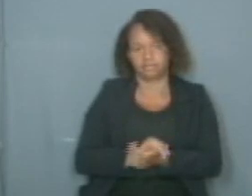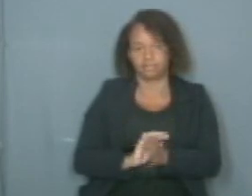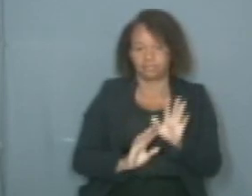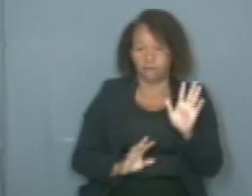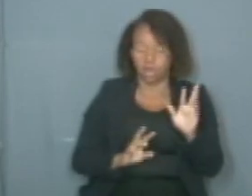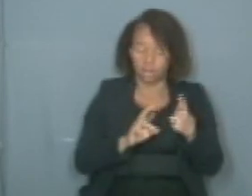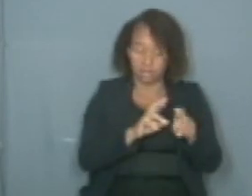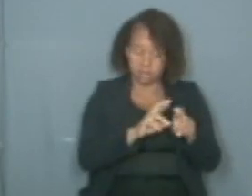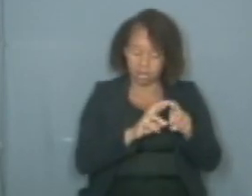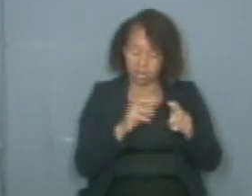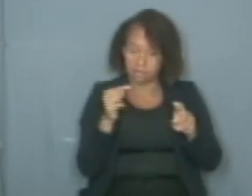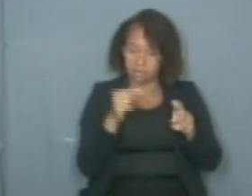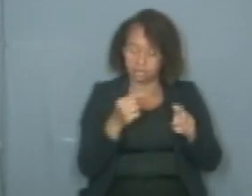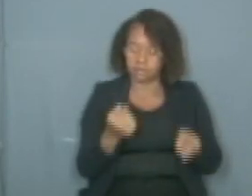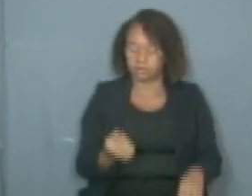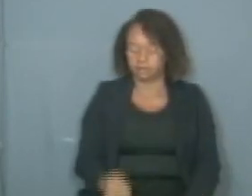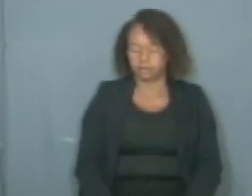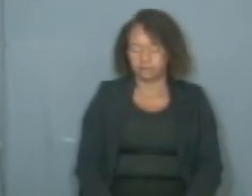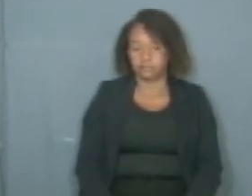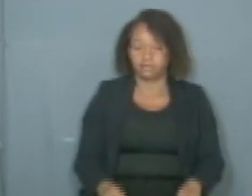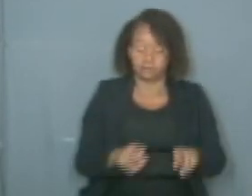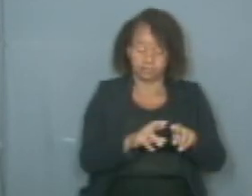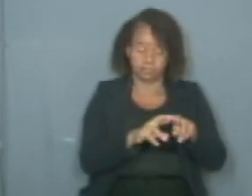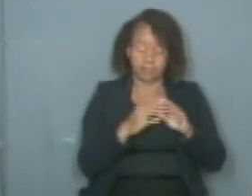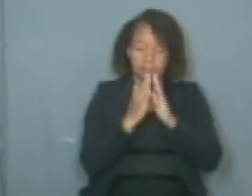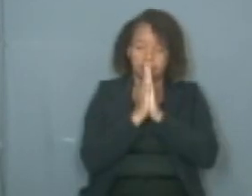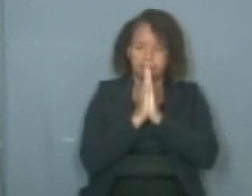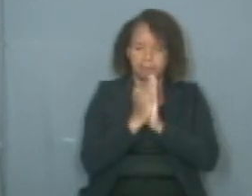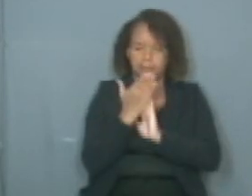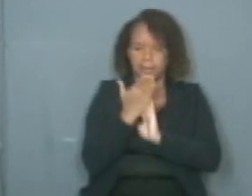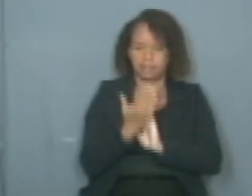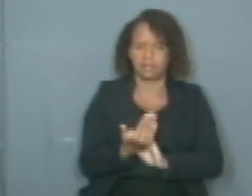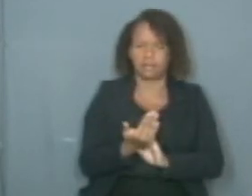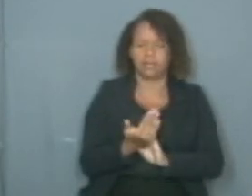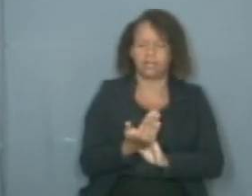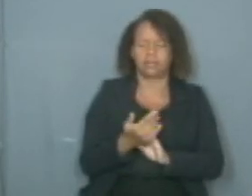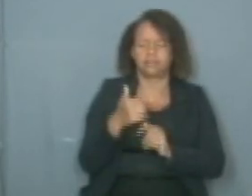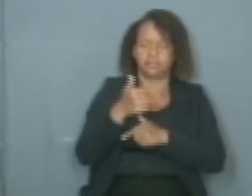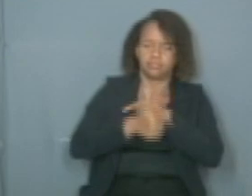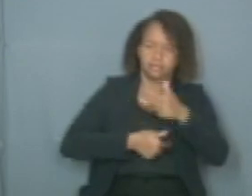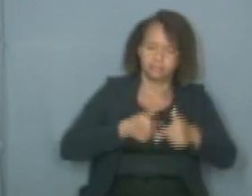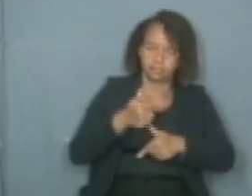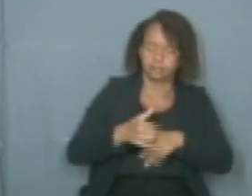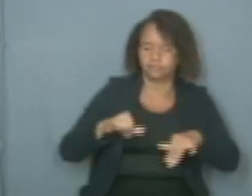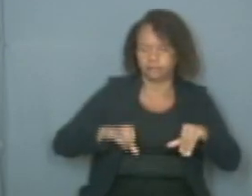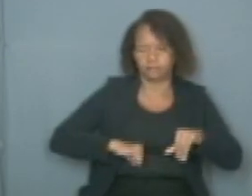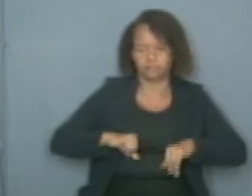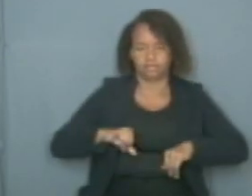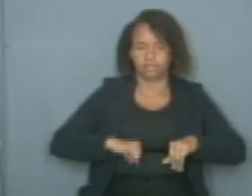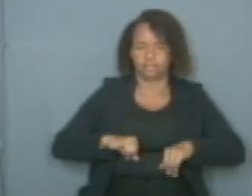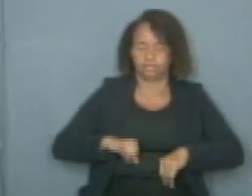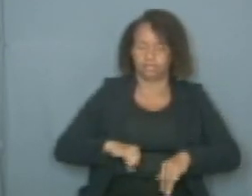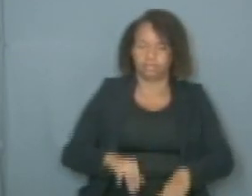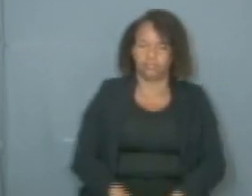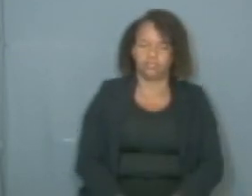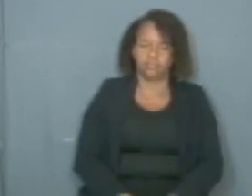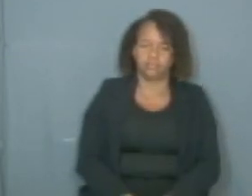esse requerimento está fazendo. É um requerimento pedindo para que os funcionários não sofram,